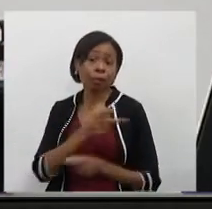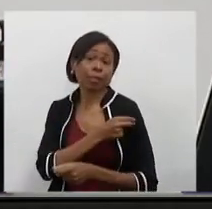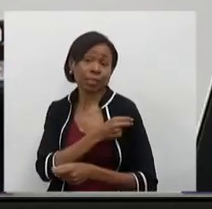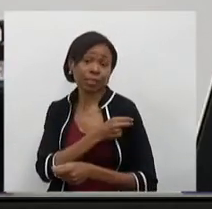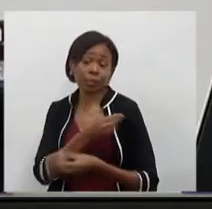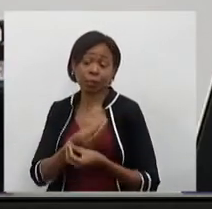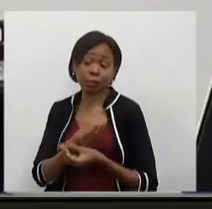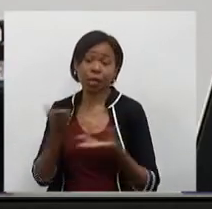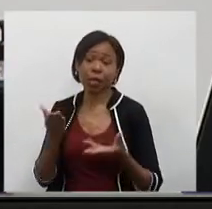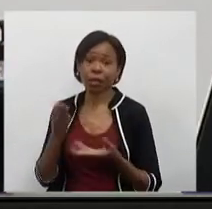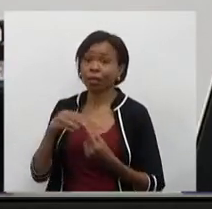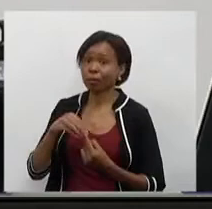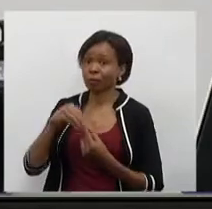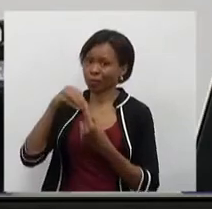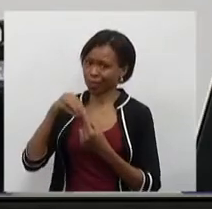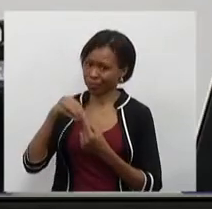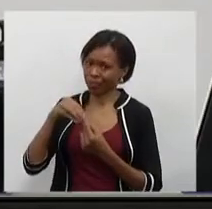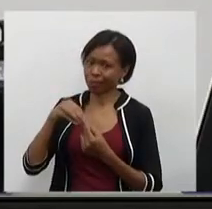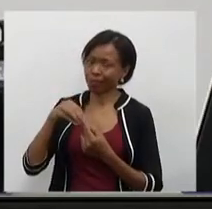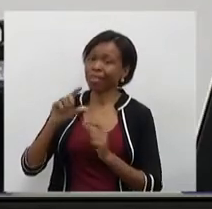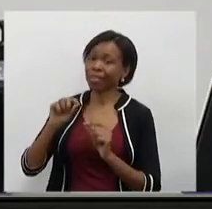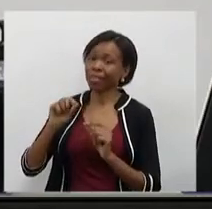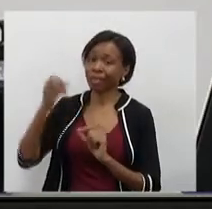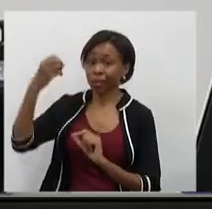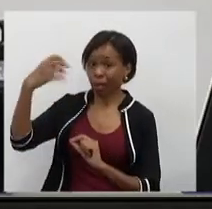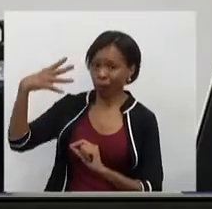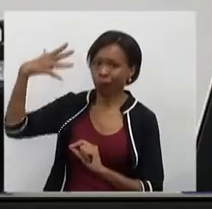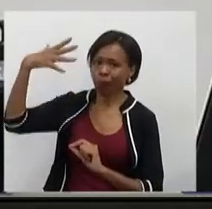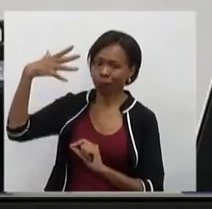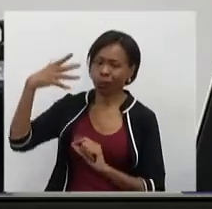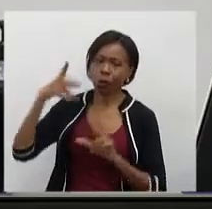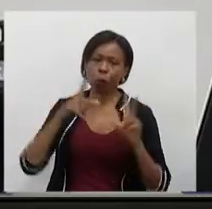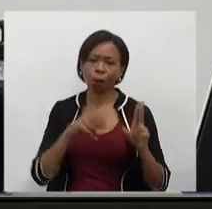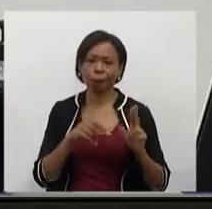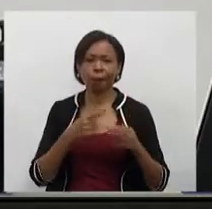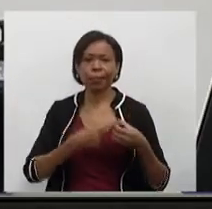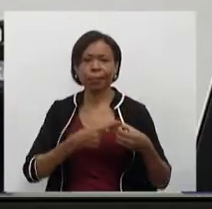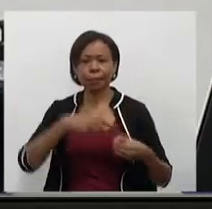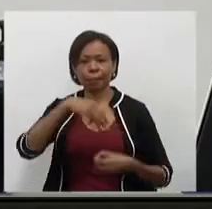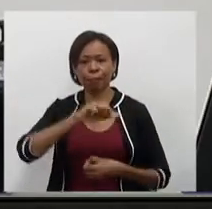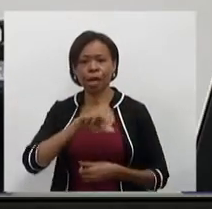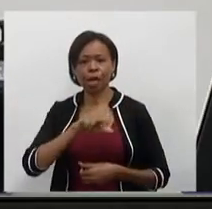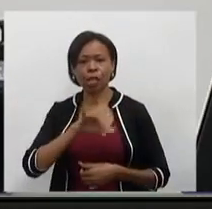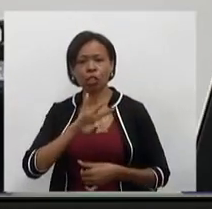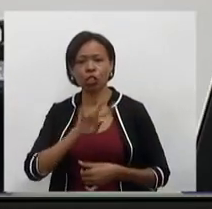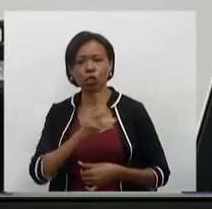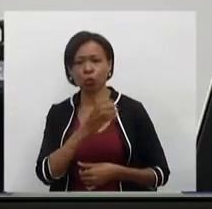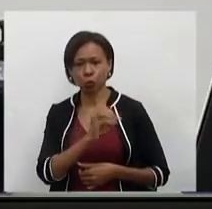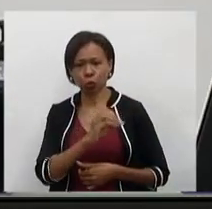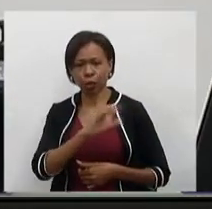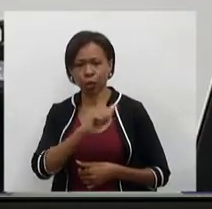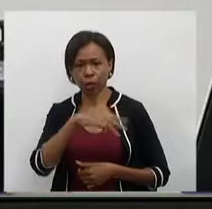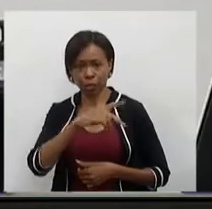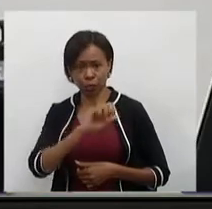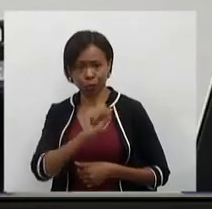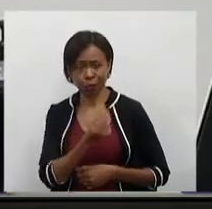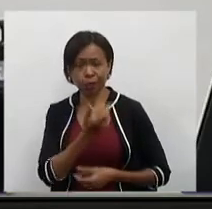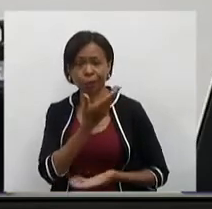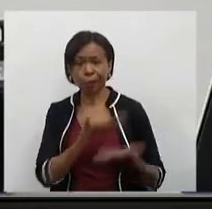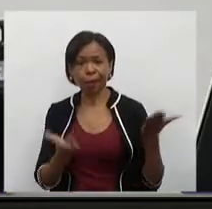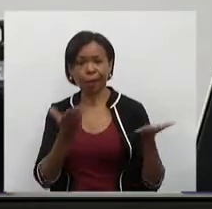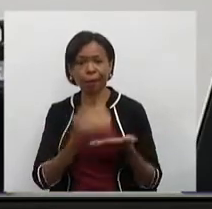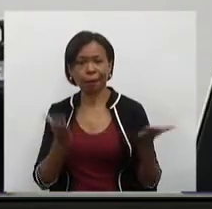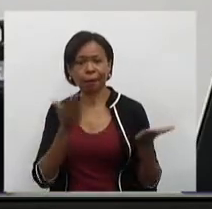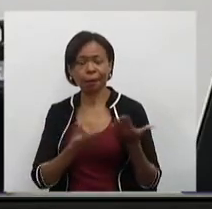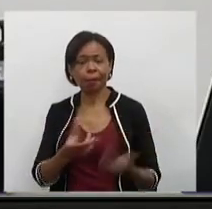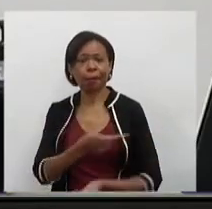acontecer igual o Martinho Campos, nós fomos lá tratar disso, Martinho Campos perderam lá algumas vacinas porque o pique de luz é muito